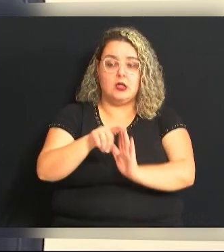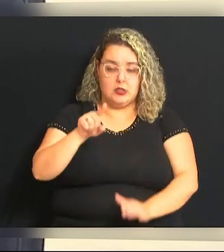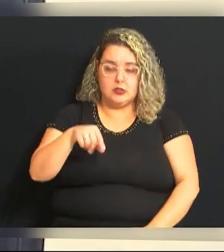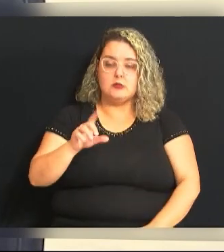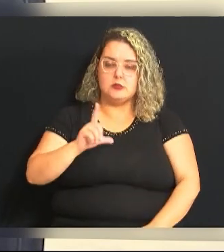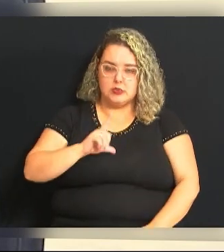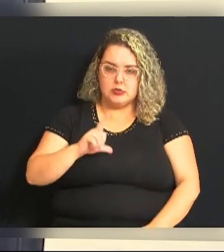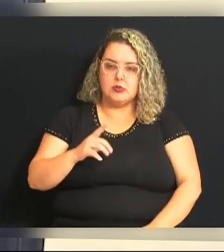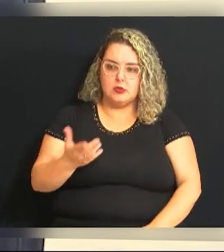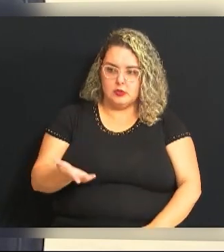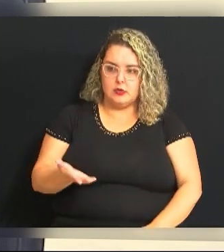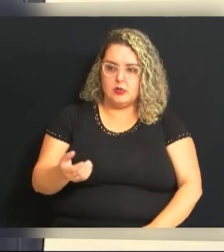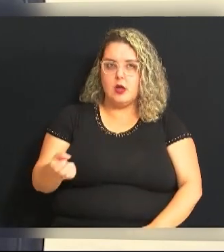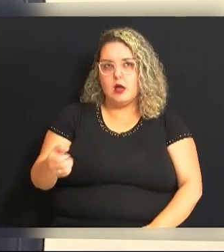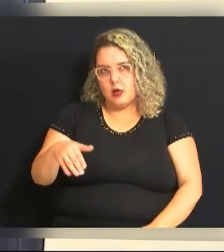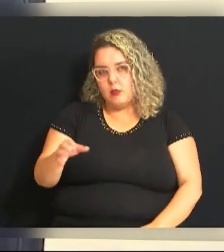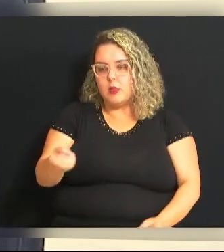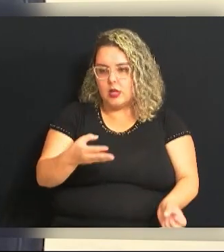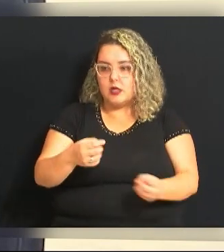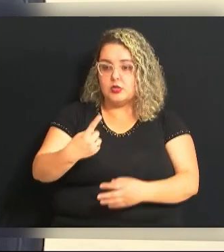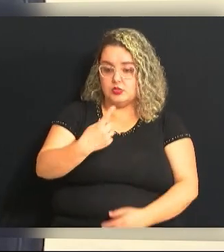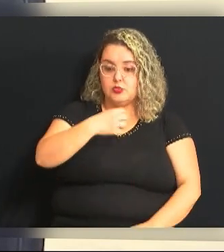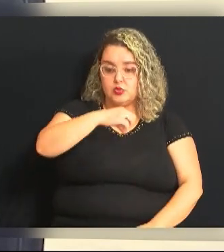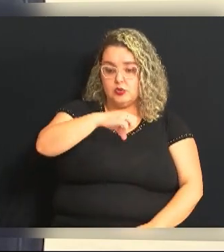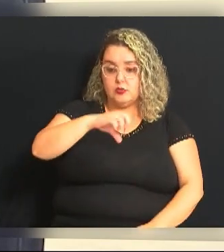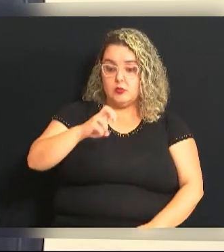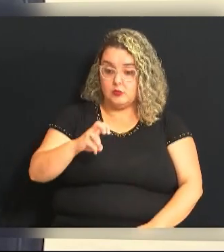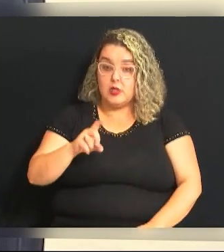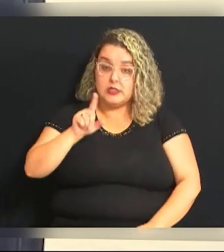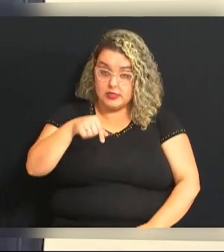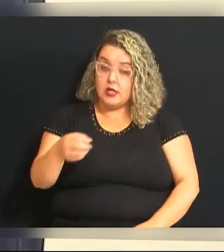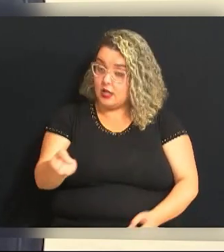isso. A mais recente é de 95,